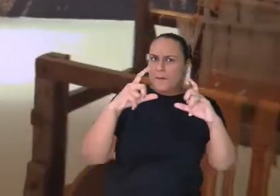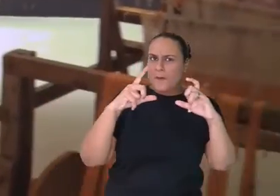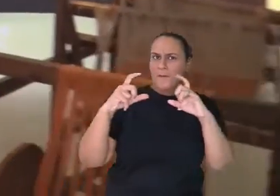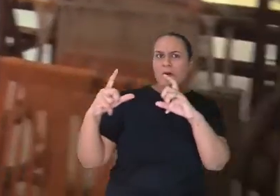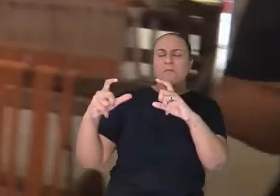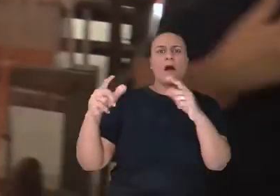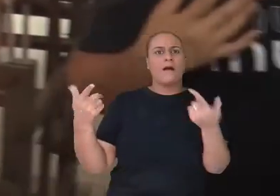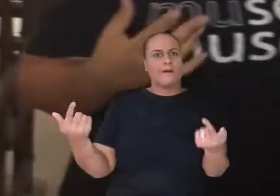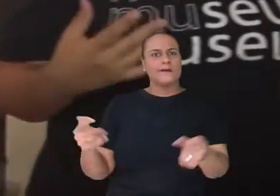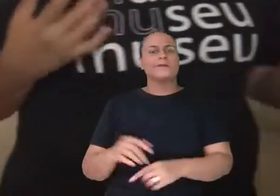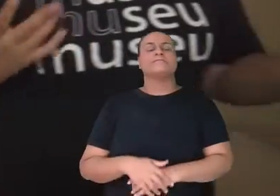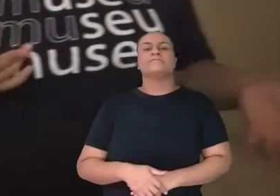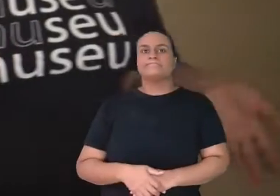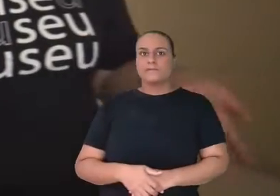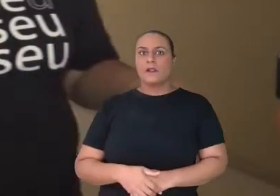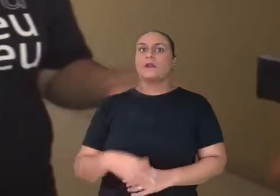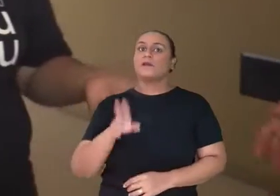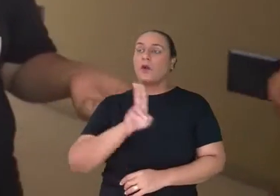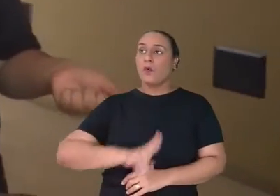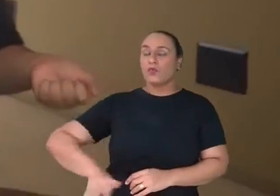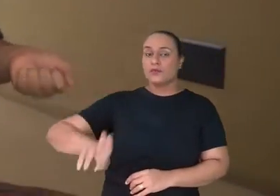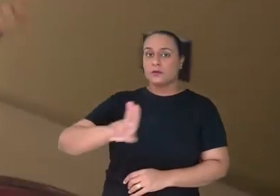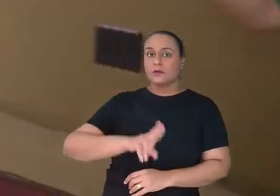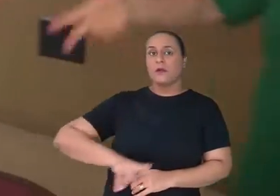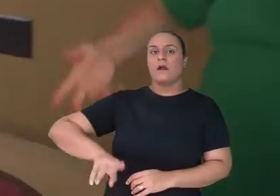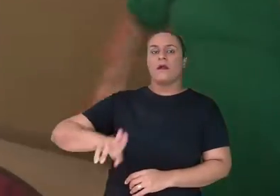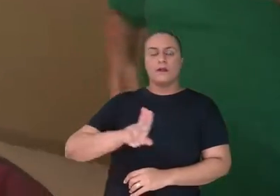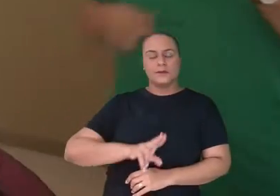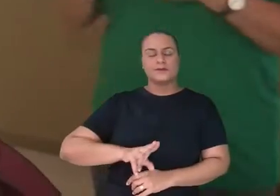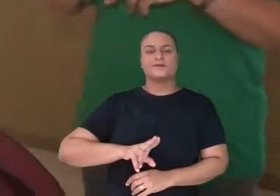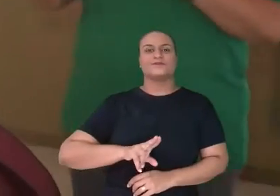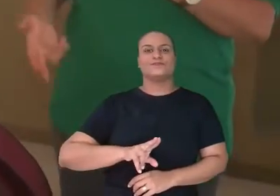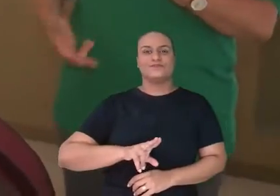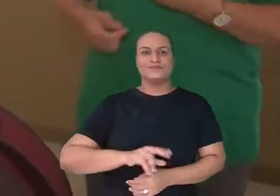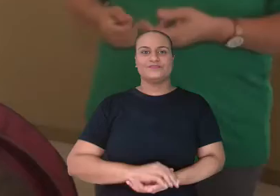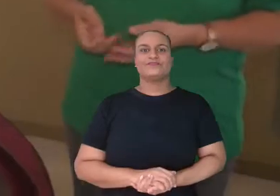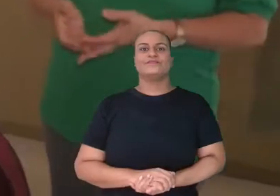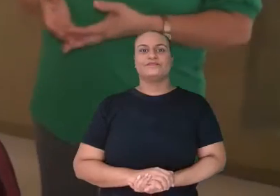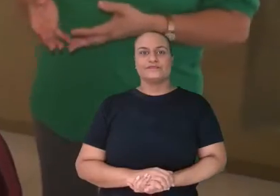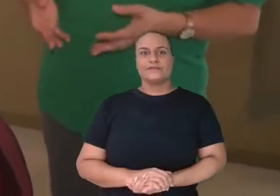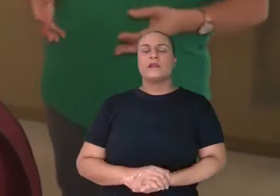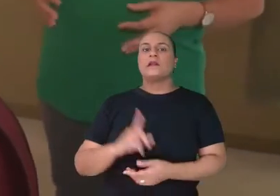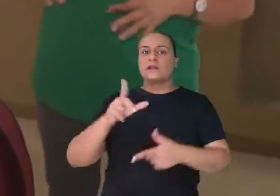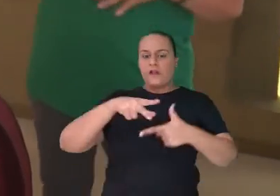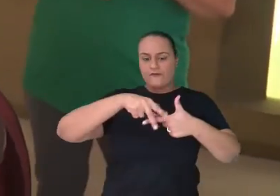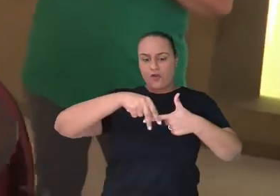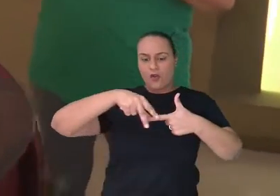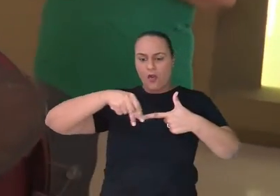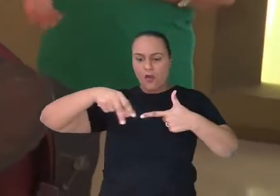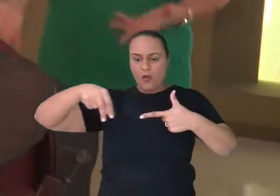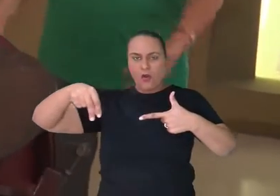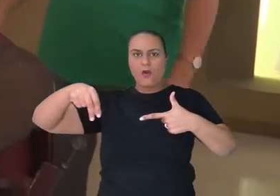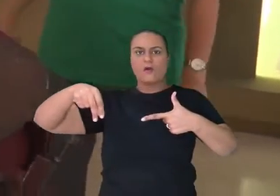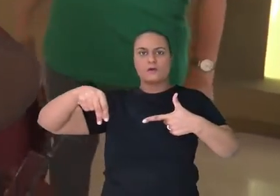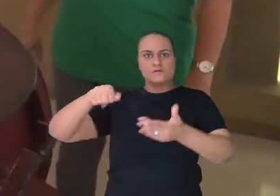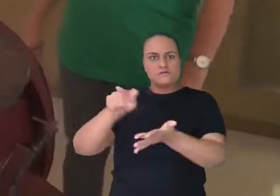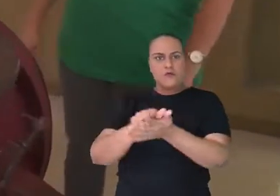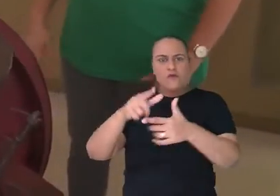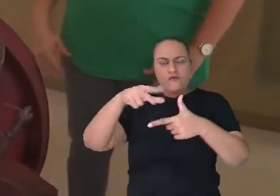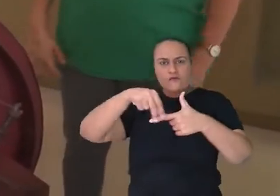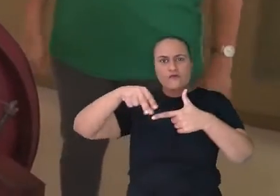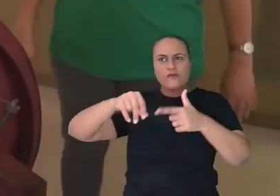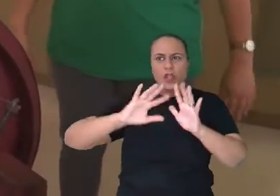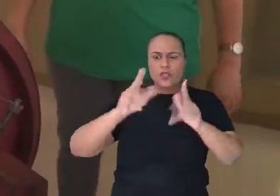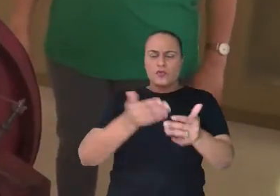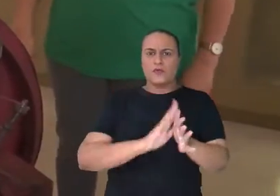São A xilogravura aplicações... não, o folheto de cordel. Isso, o folheto de cordel. E nem todo o